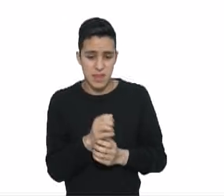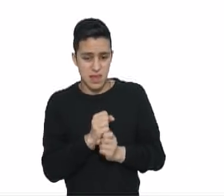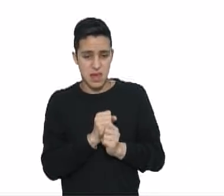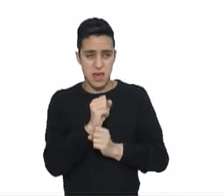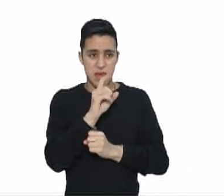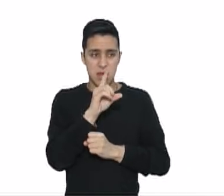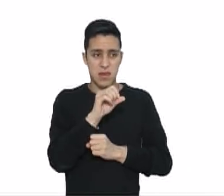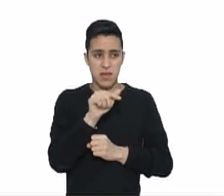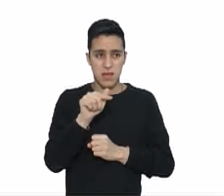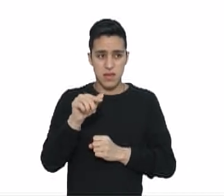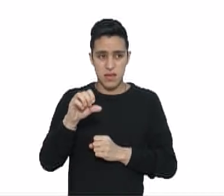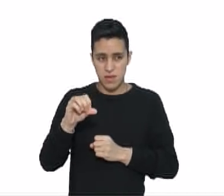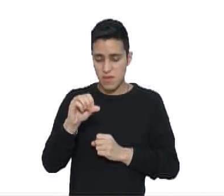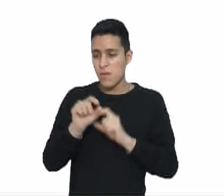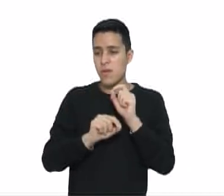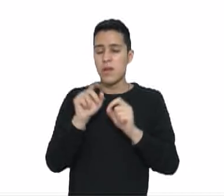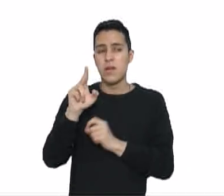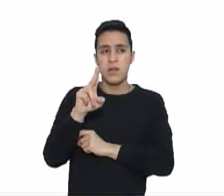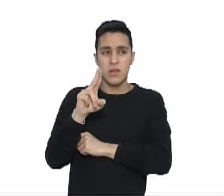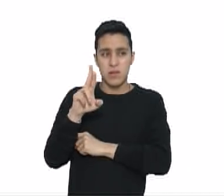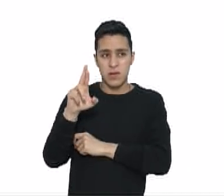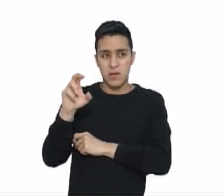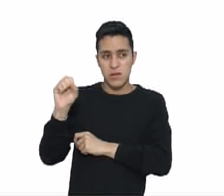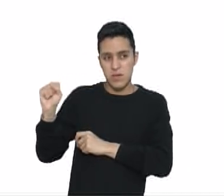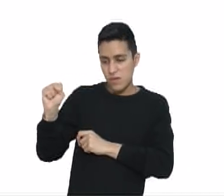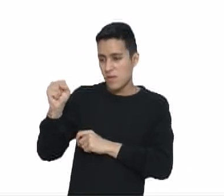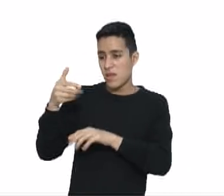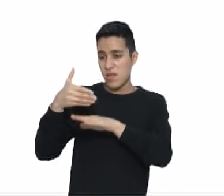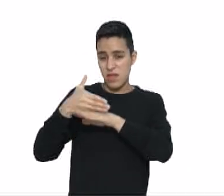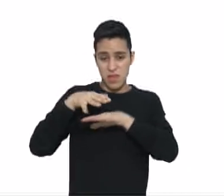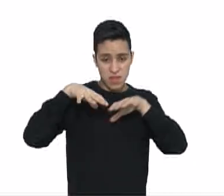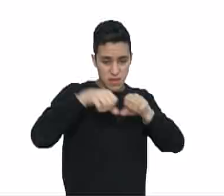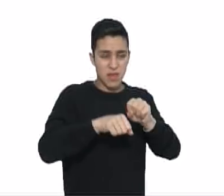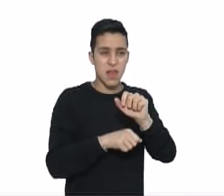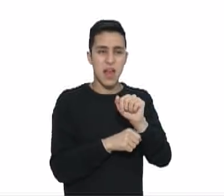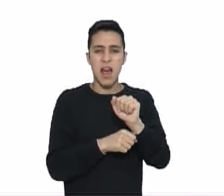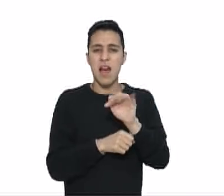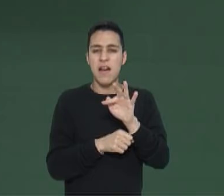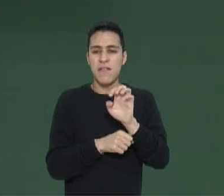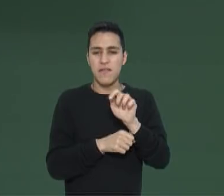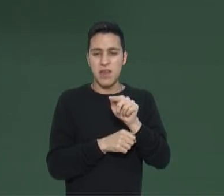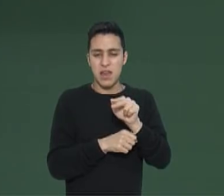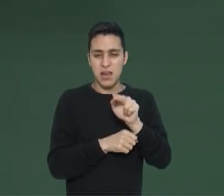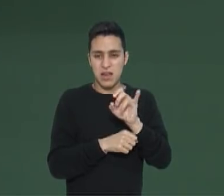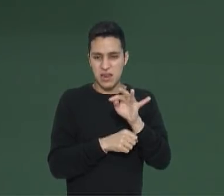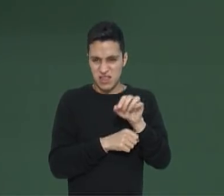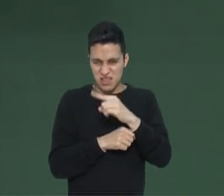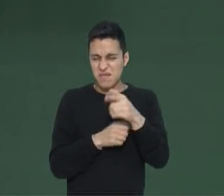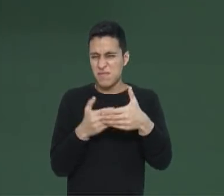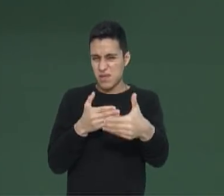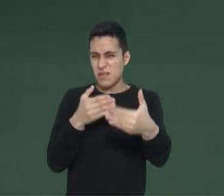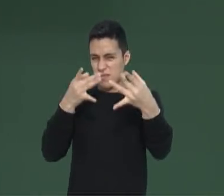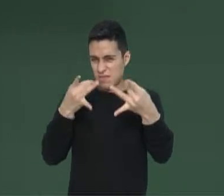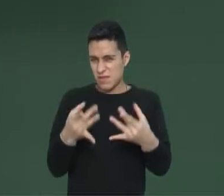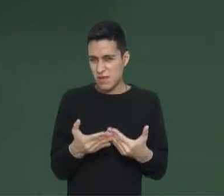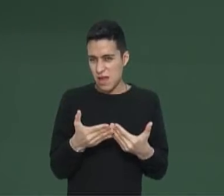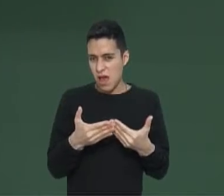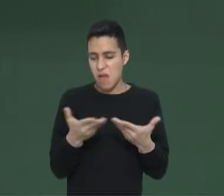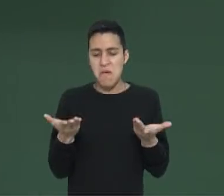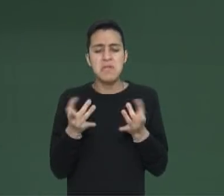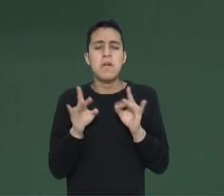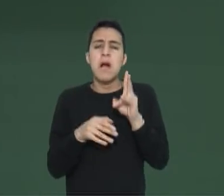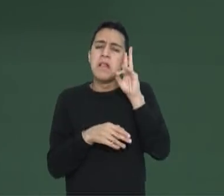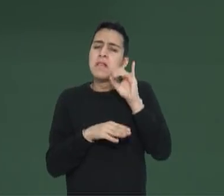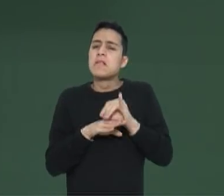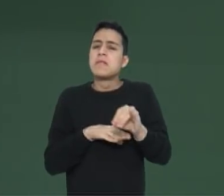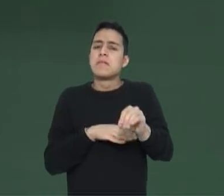79, a União Soviética invade o Afeganistão. Vamos estudar isso com mais detalhes nas próximas aulas. Aqui o professor só